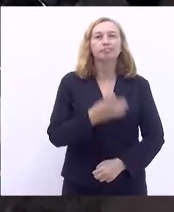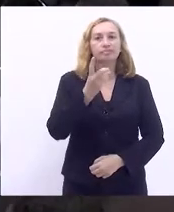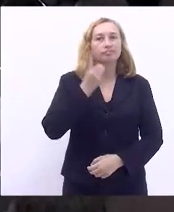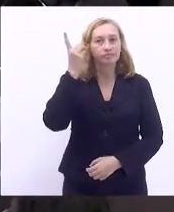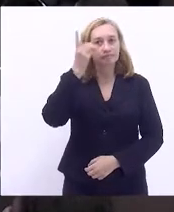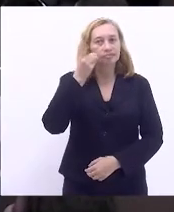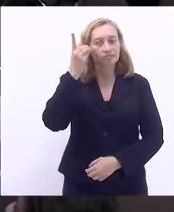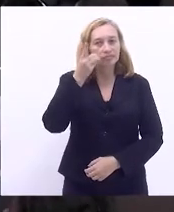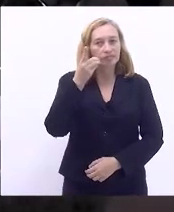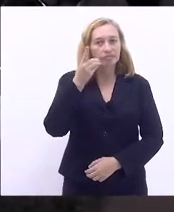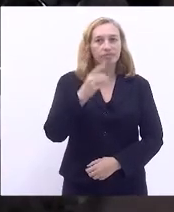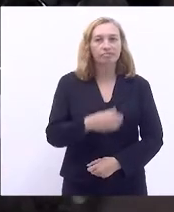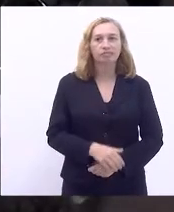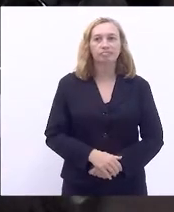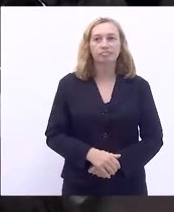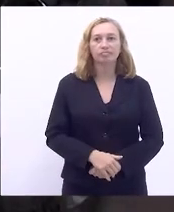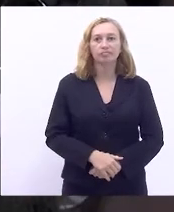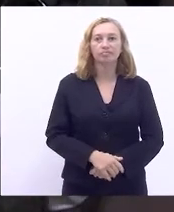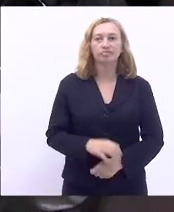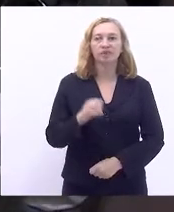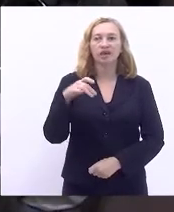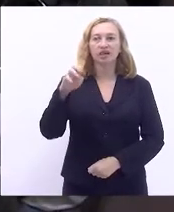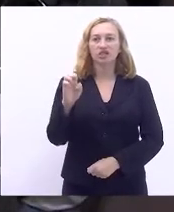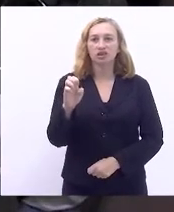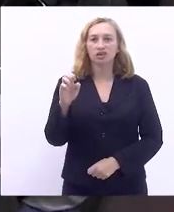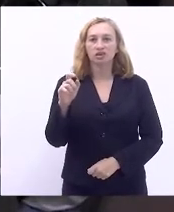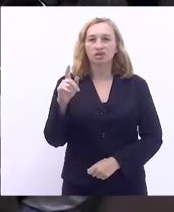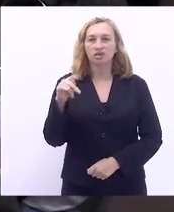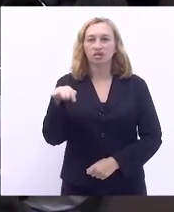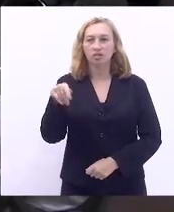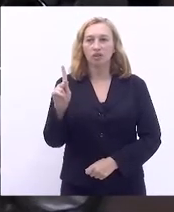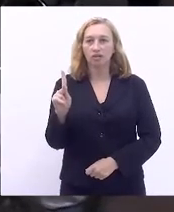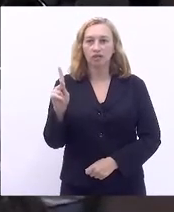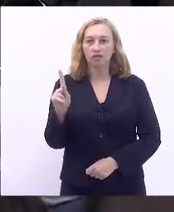Deputado Alexandre Knoploch.